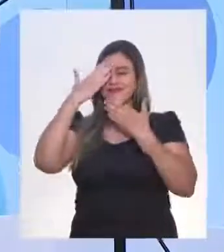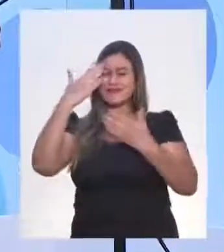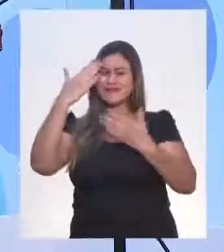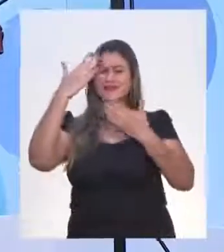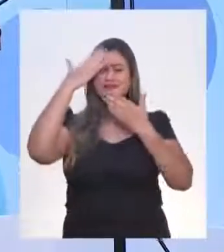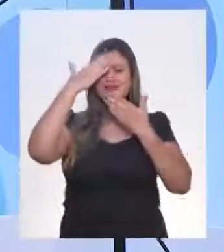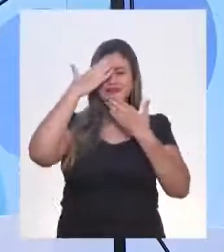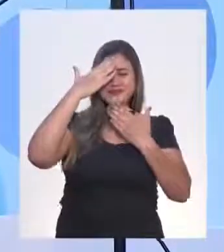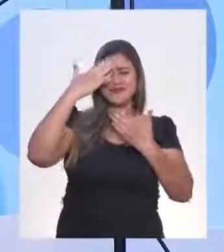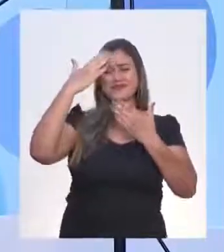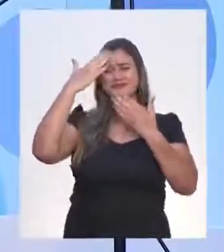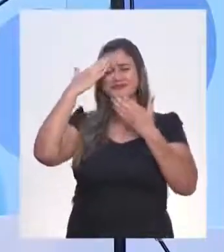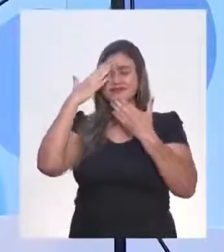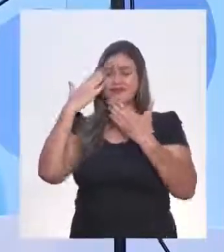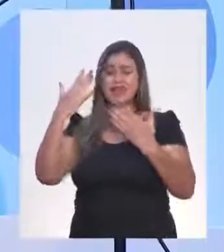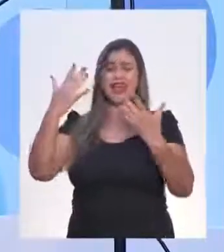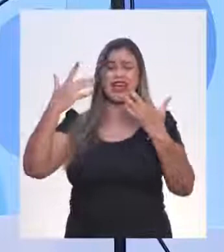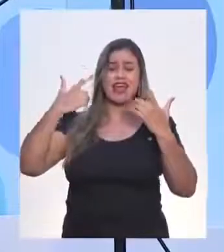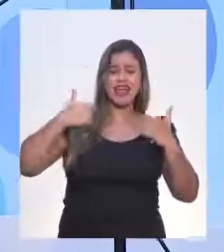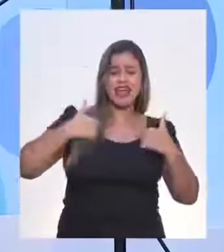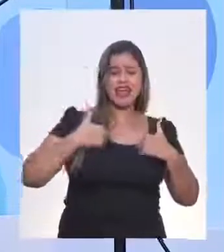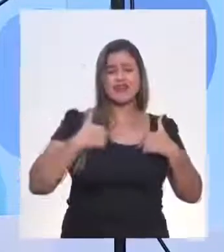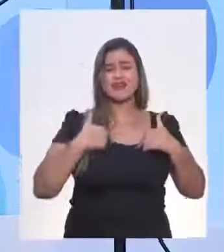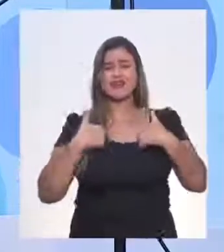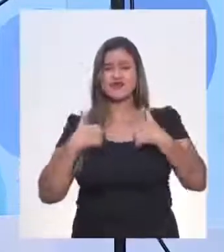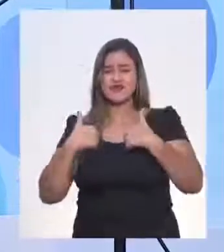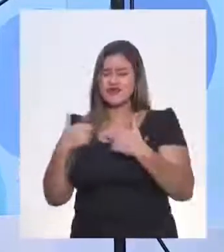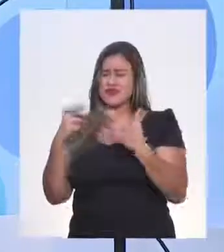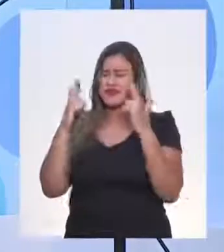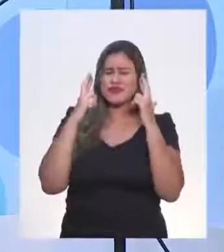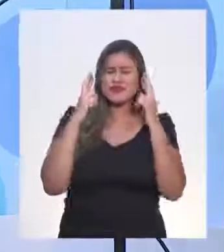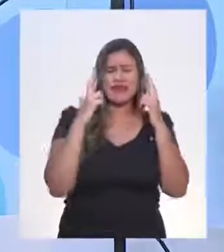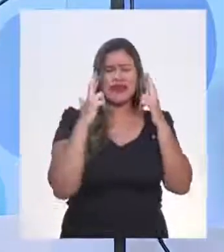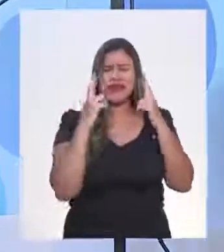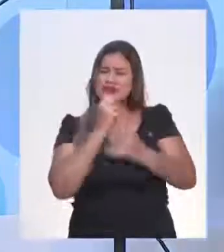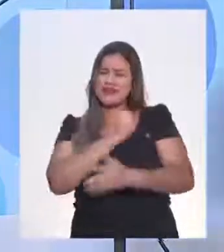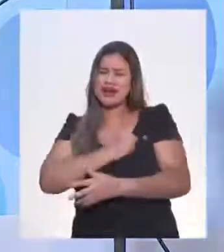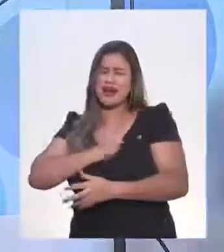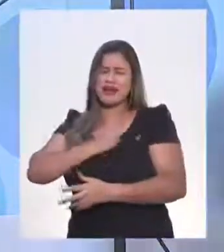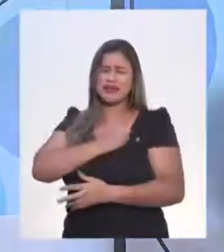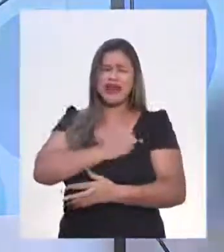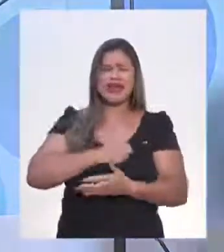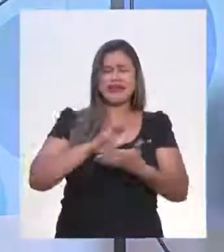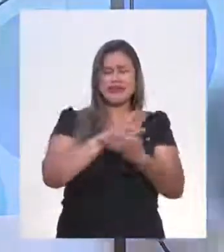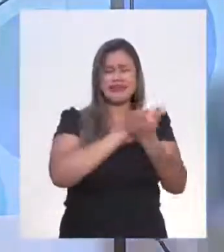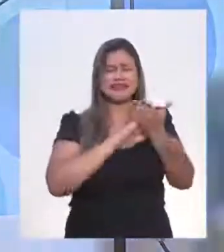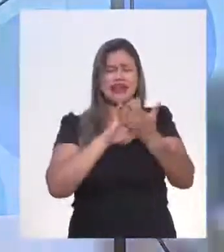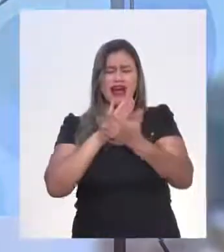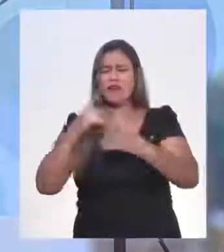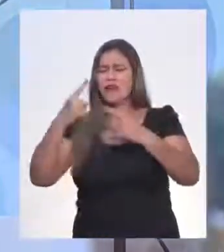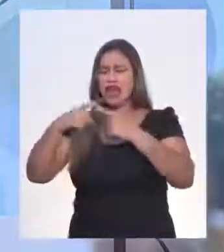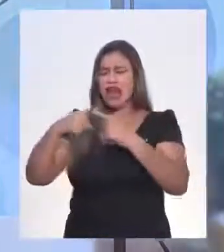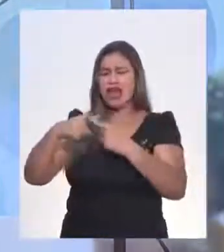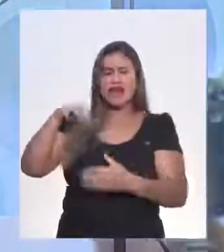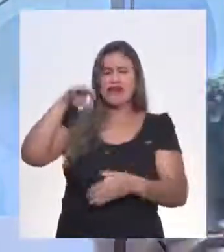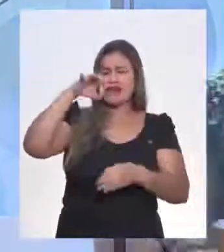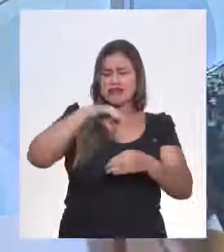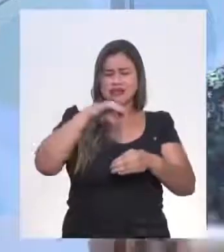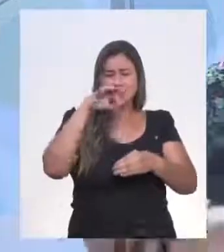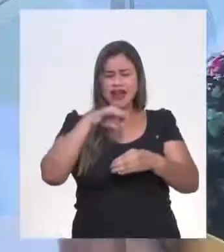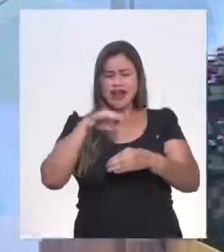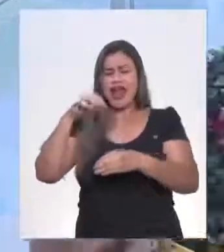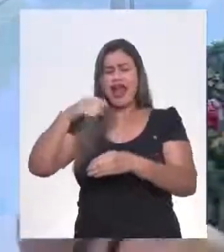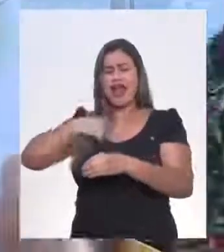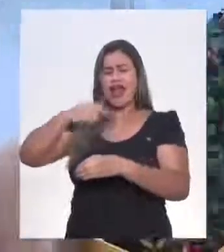e eu tenho a esperança de não sentir saudade do meu chá eu até